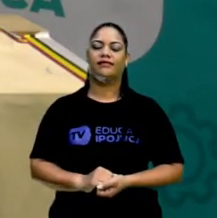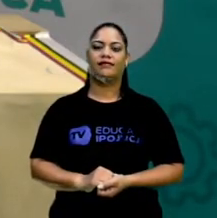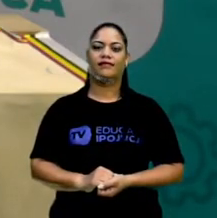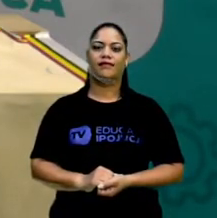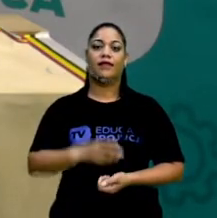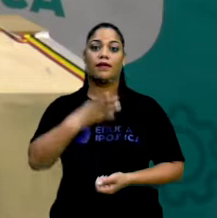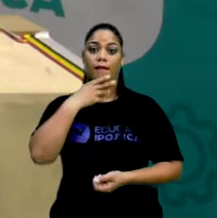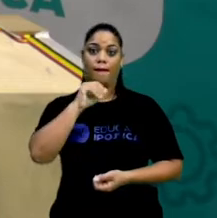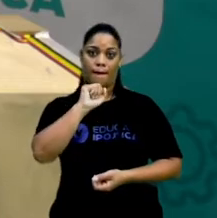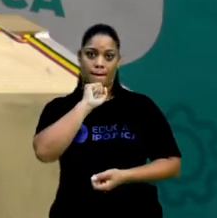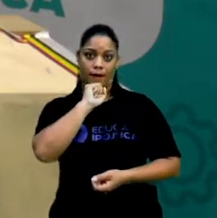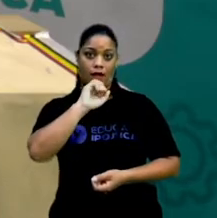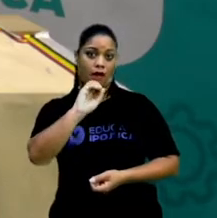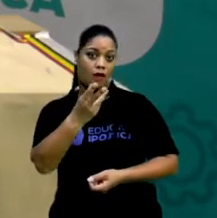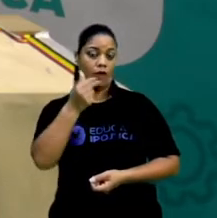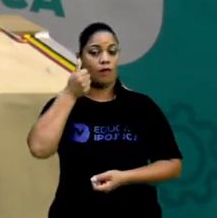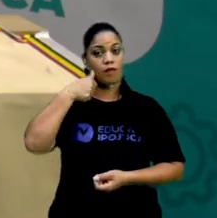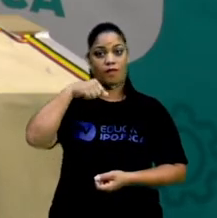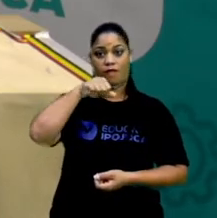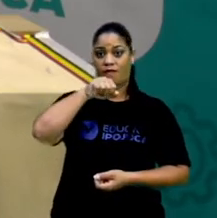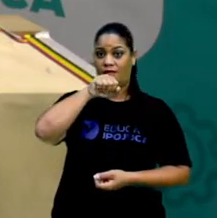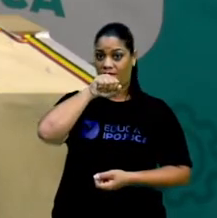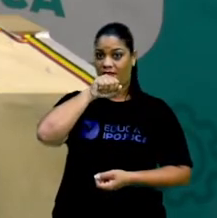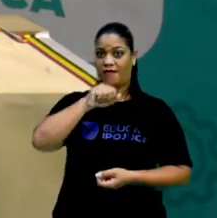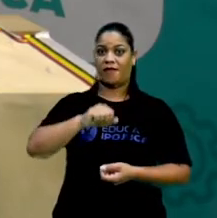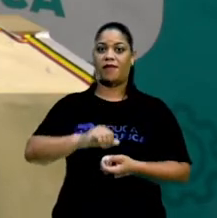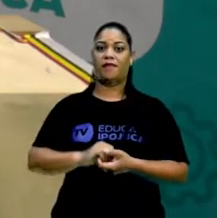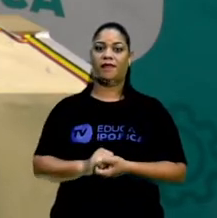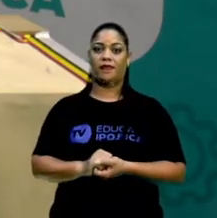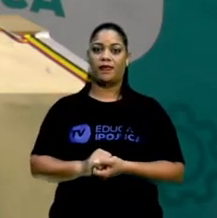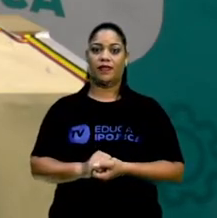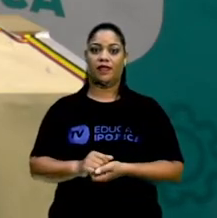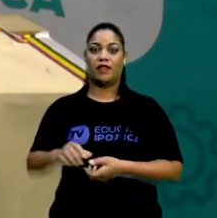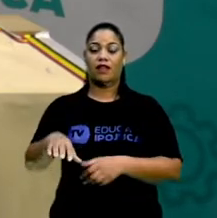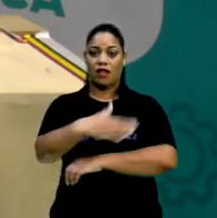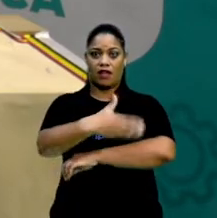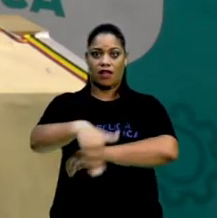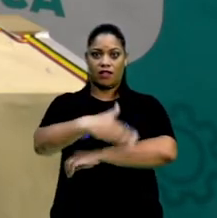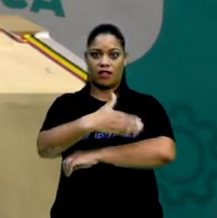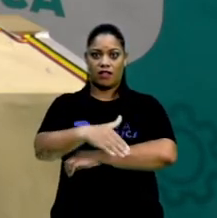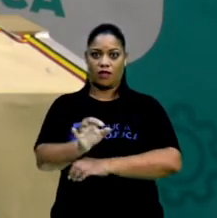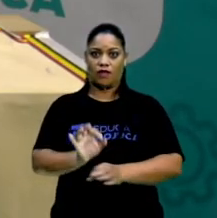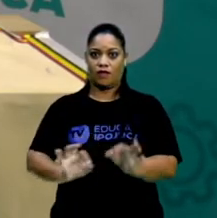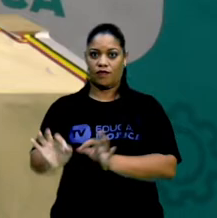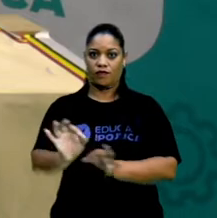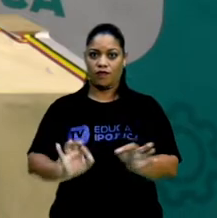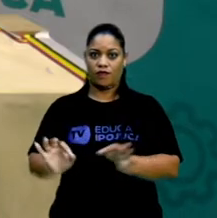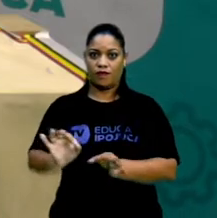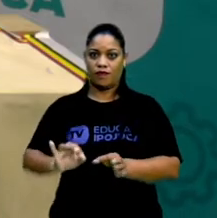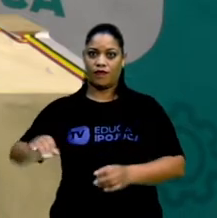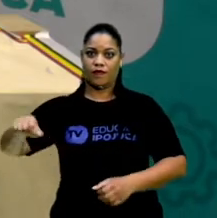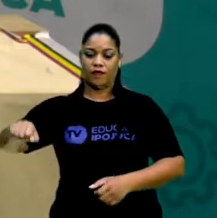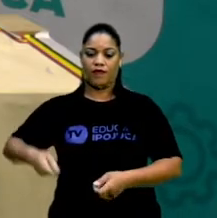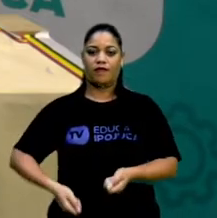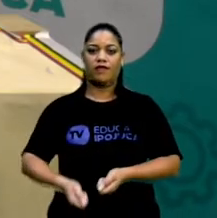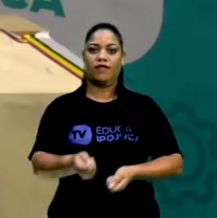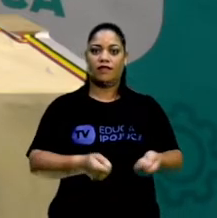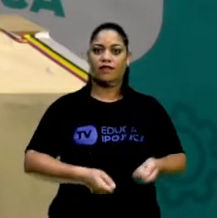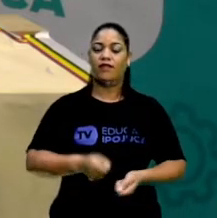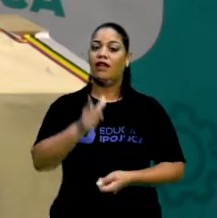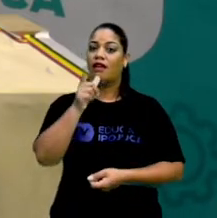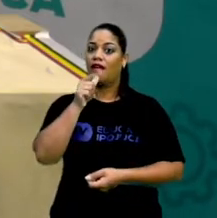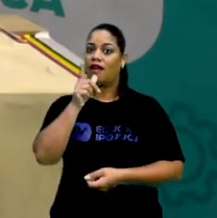Quando o papai ou a mamãe lavarem a calçada, deixe de lado a mangueira,